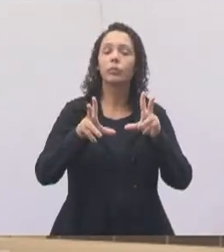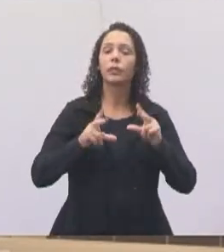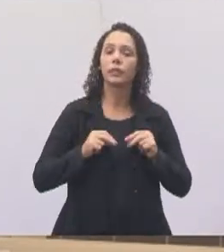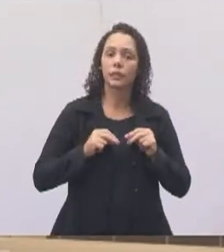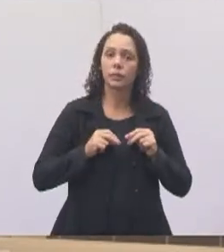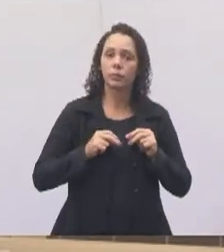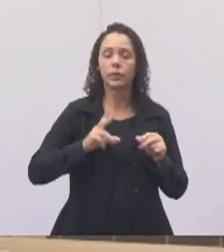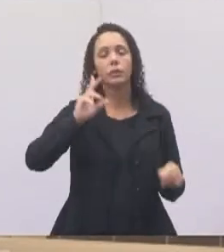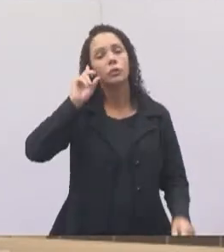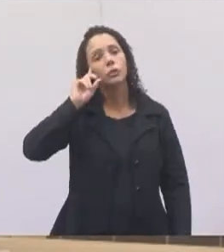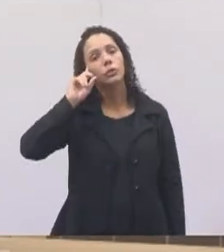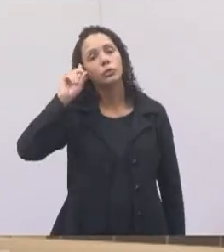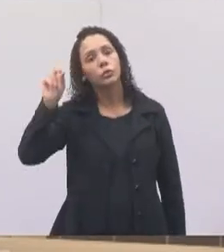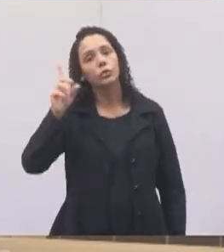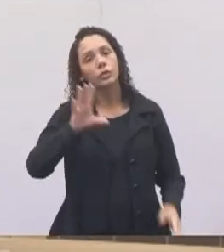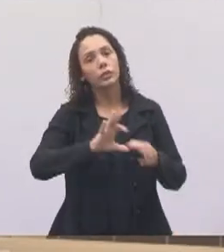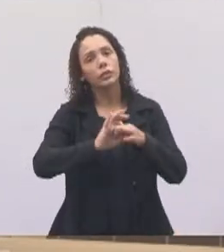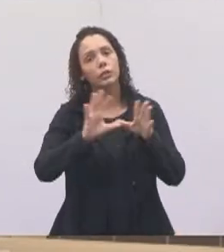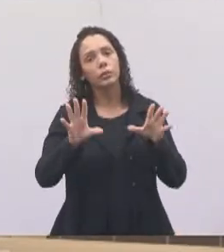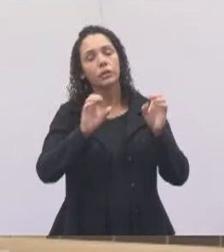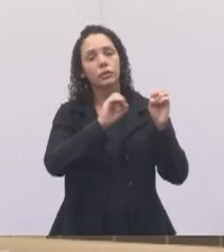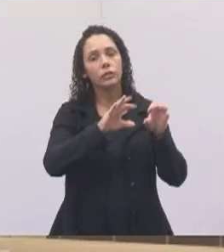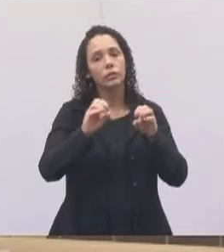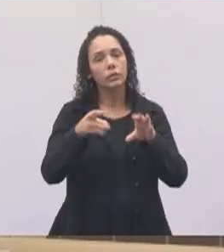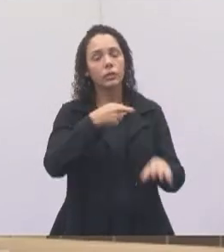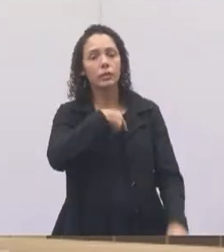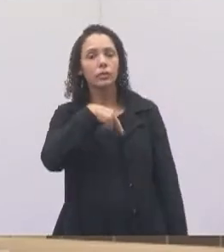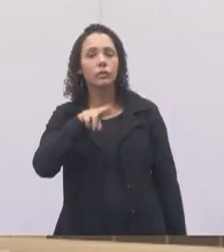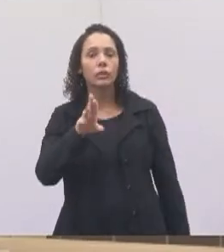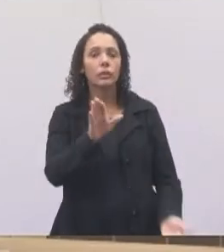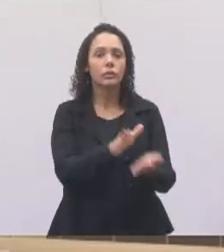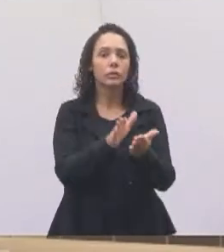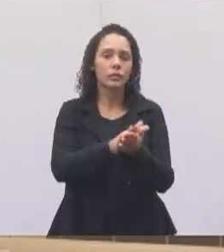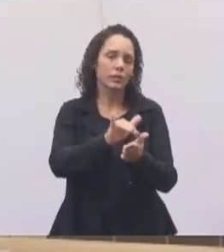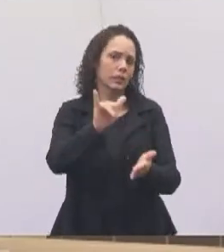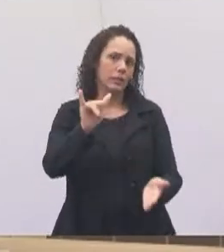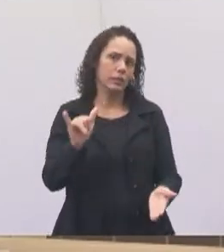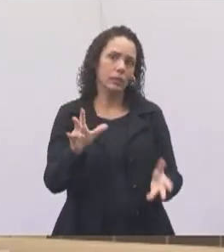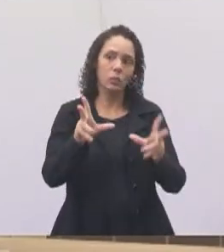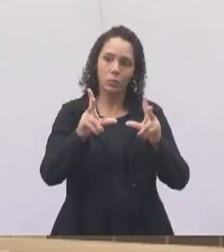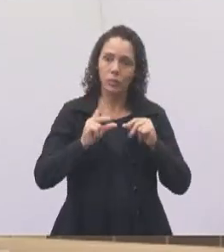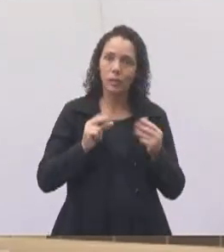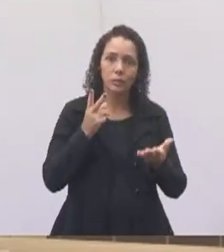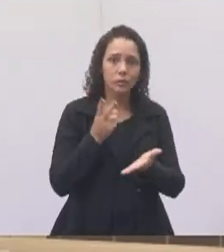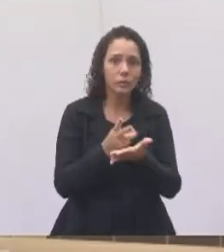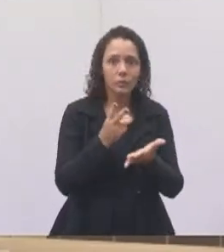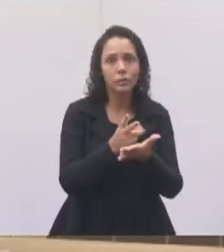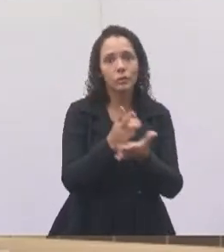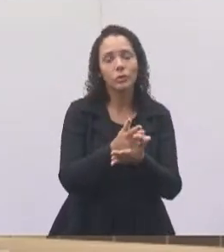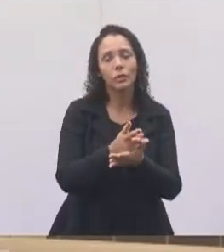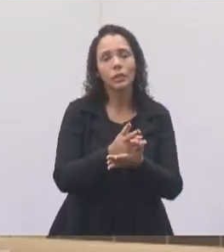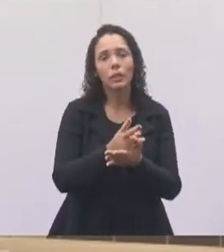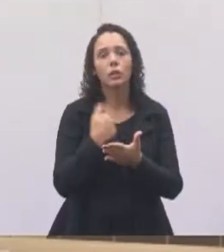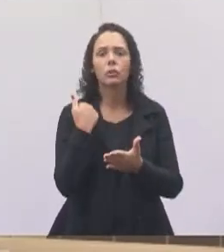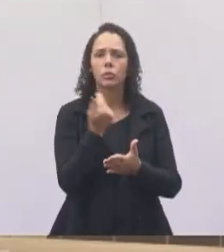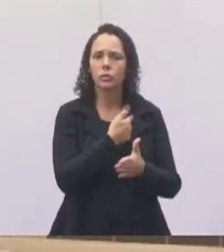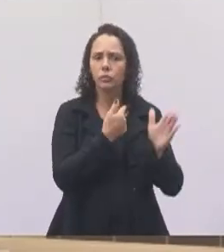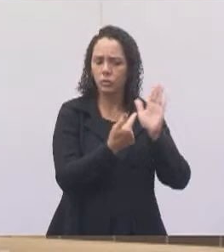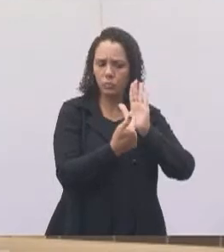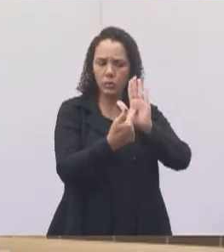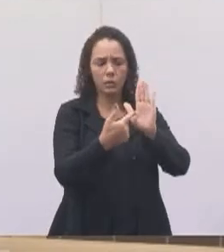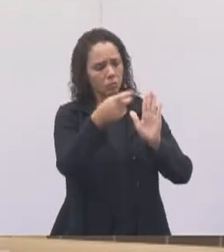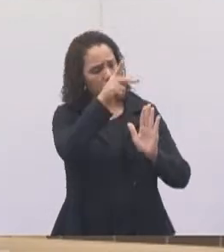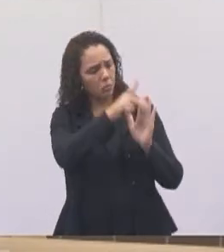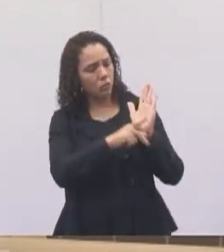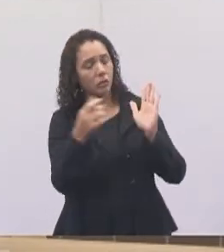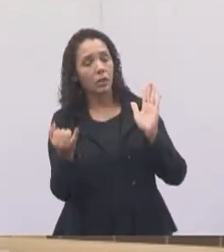do Dia da Liberdade de Educação Religiosa de Jacareí, a gente não tira o mérito, a gente está colocando que é importante esse projeto,